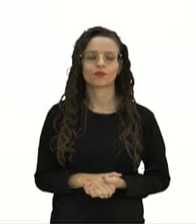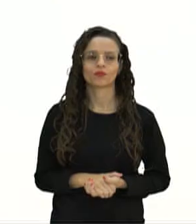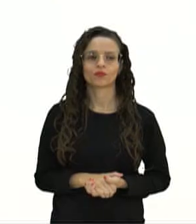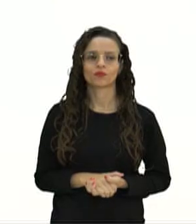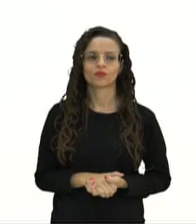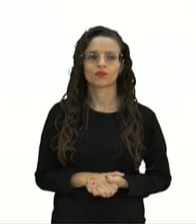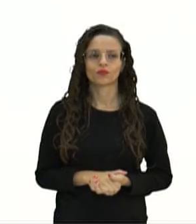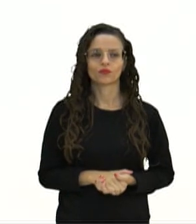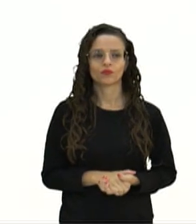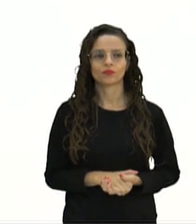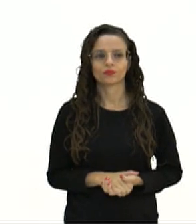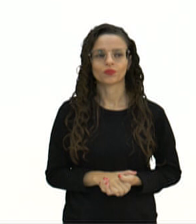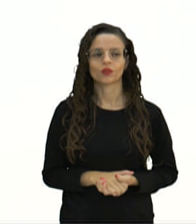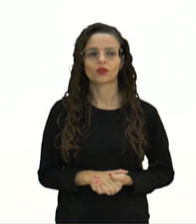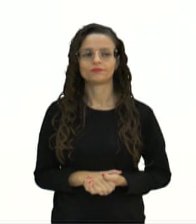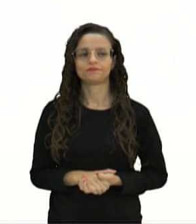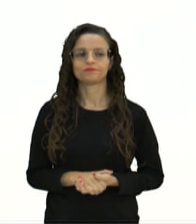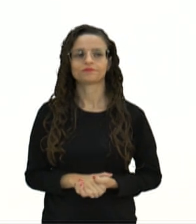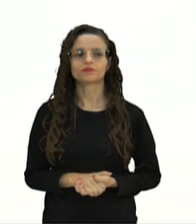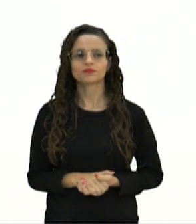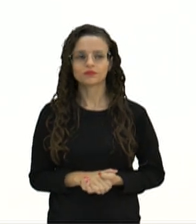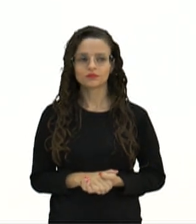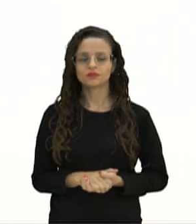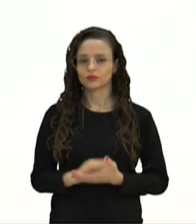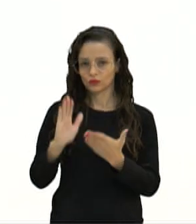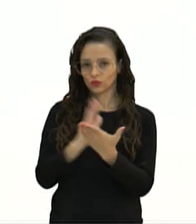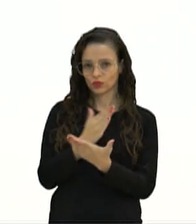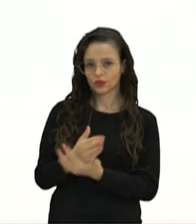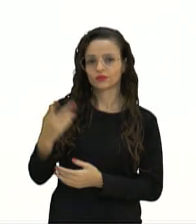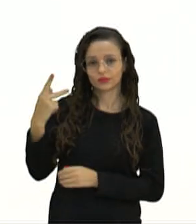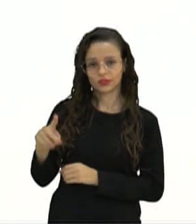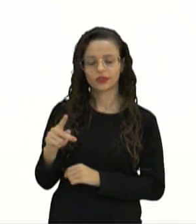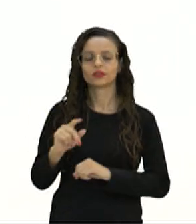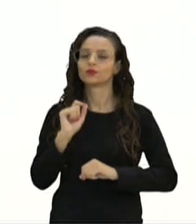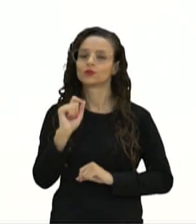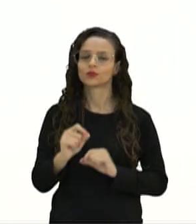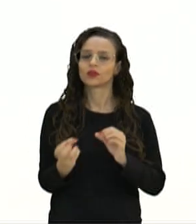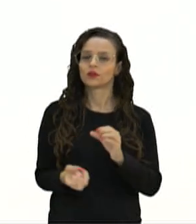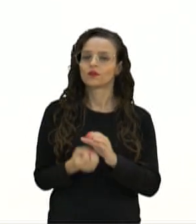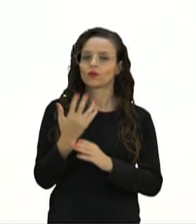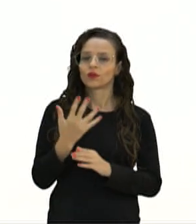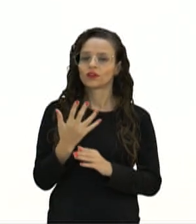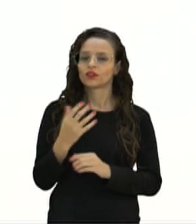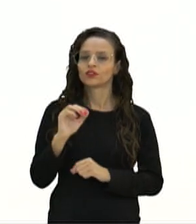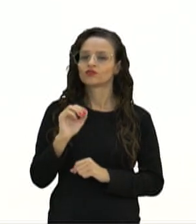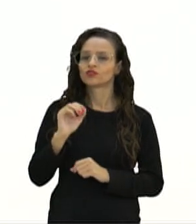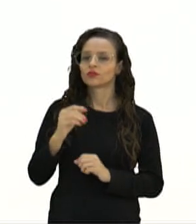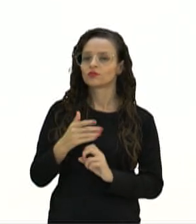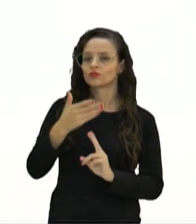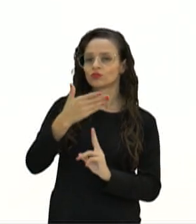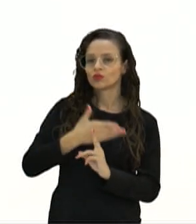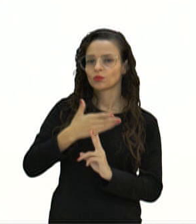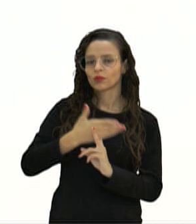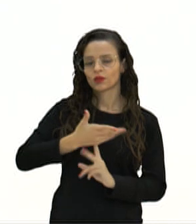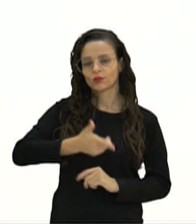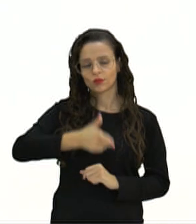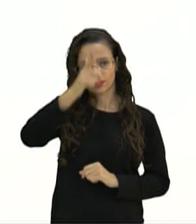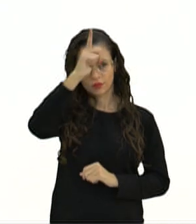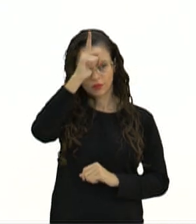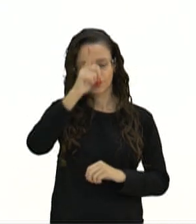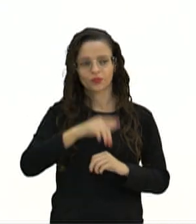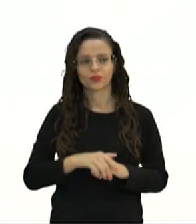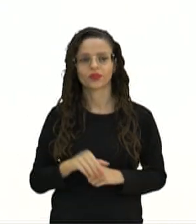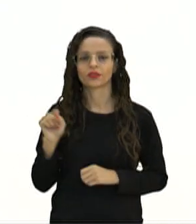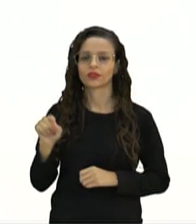Então, uma obra escrita por Benjamin se chama A Origem do Drama Barroco Alemão. Esse